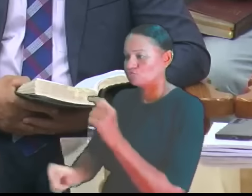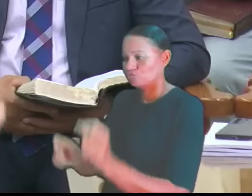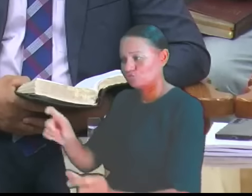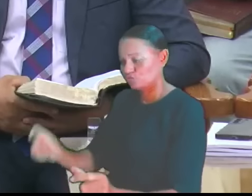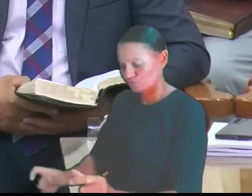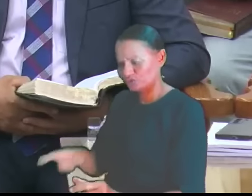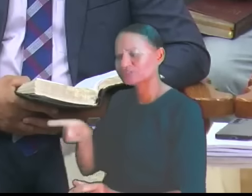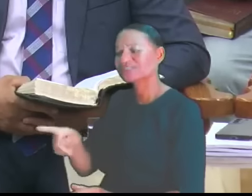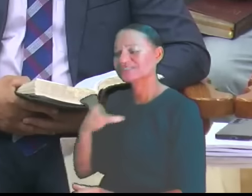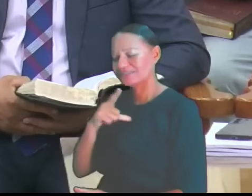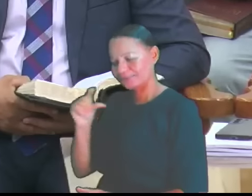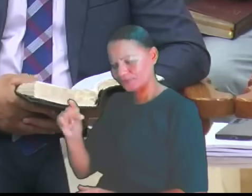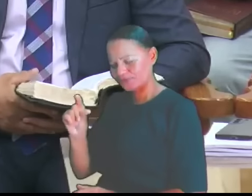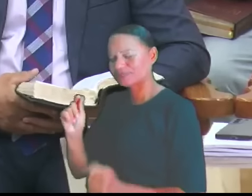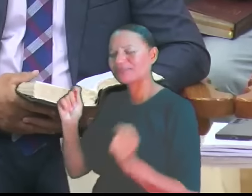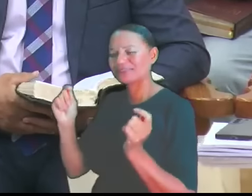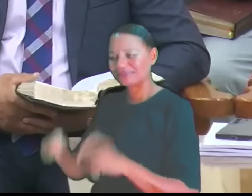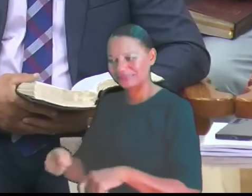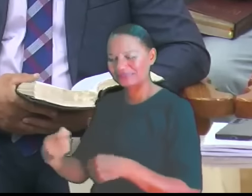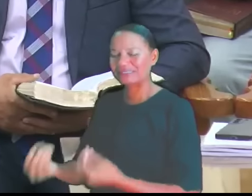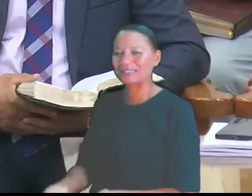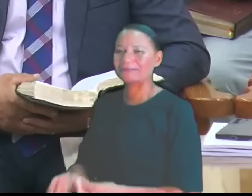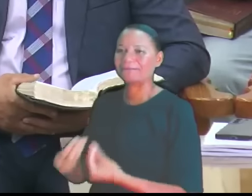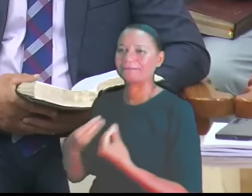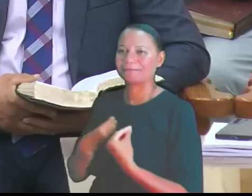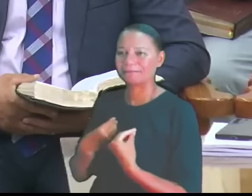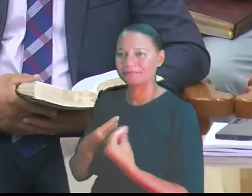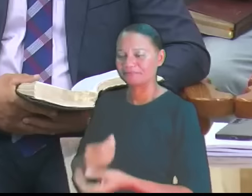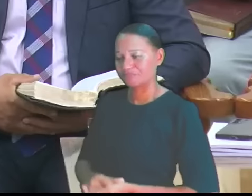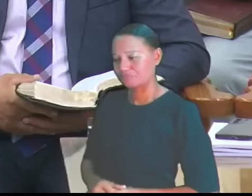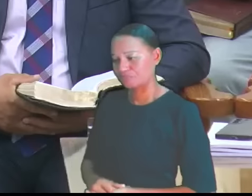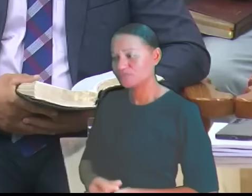que não possa dar. Mas tem pouco porque não dá.